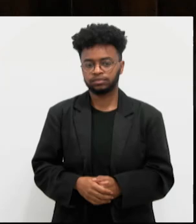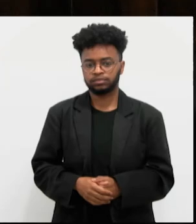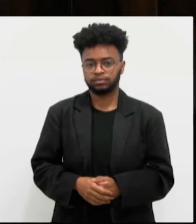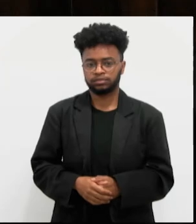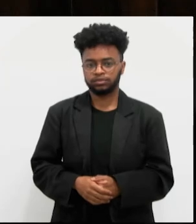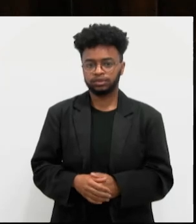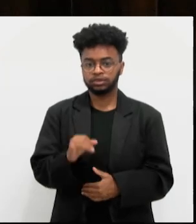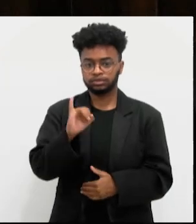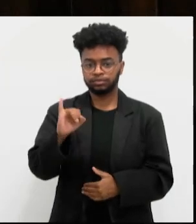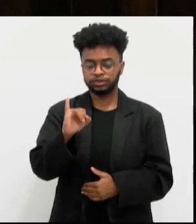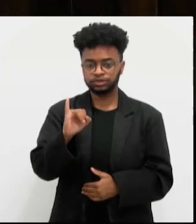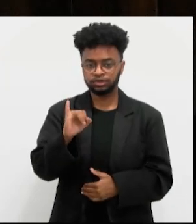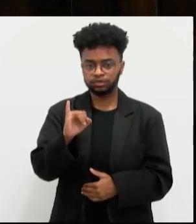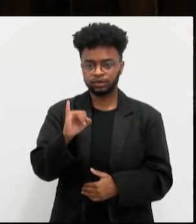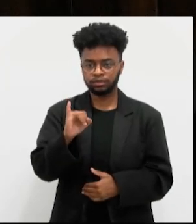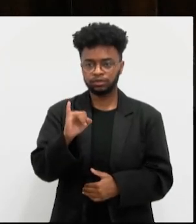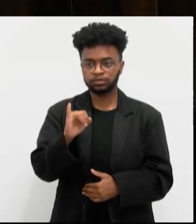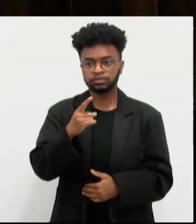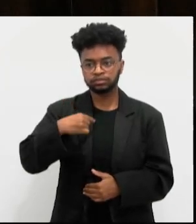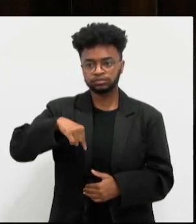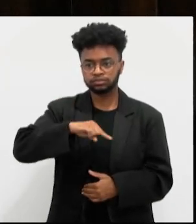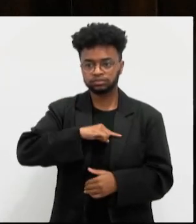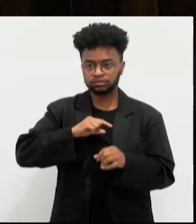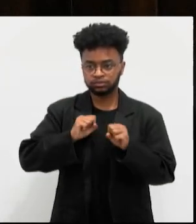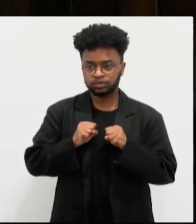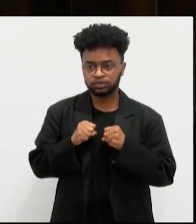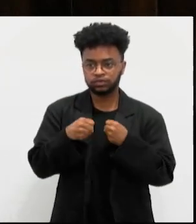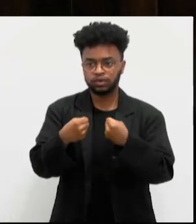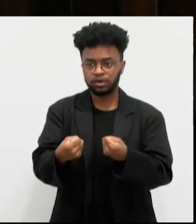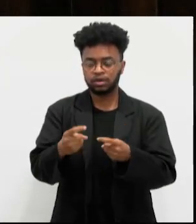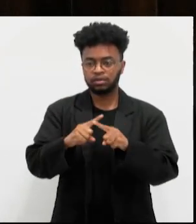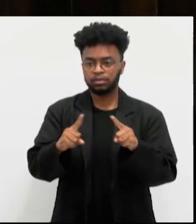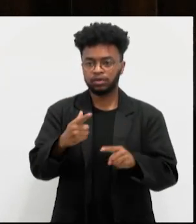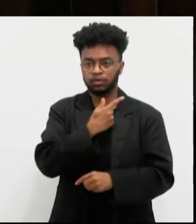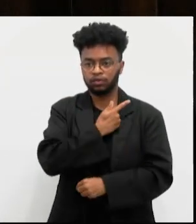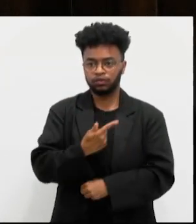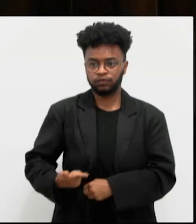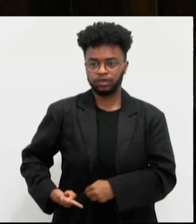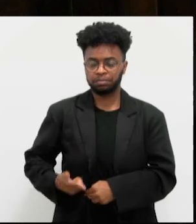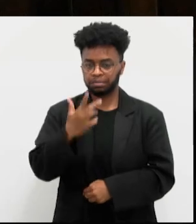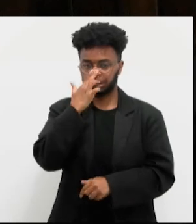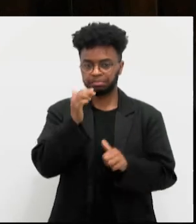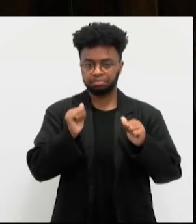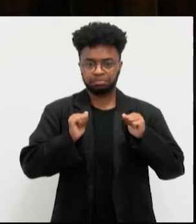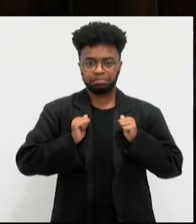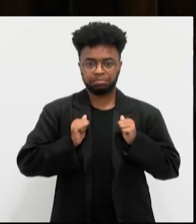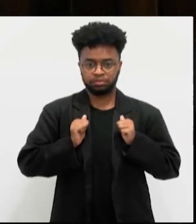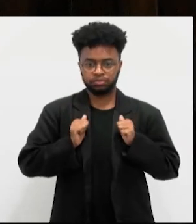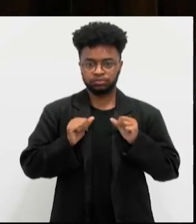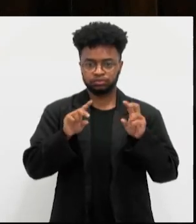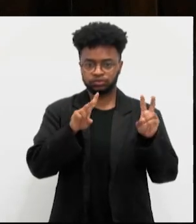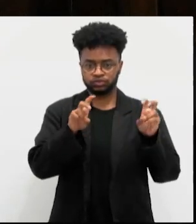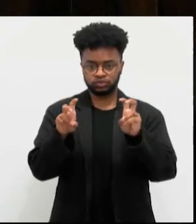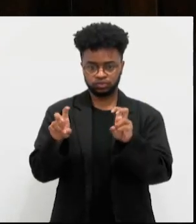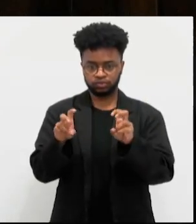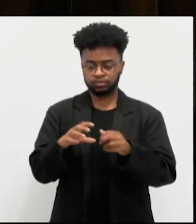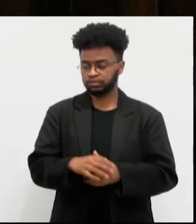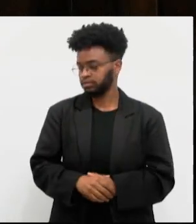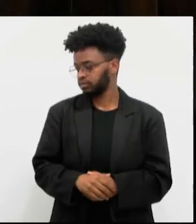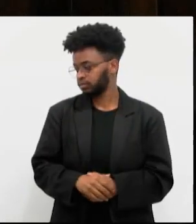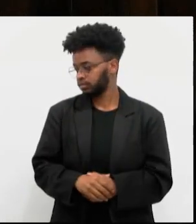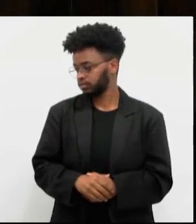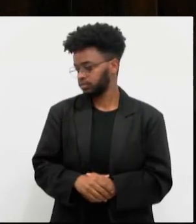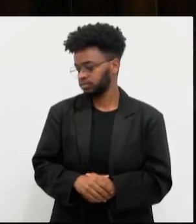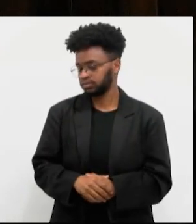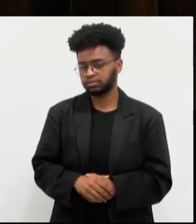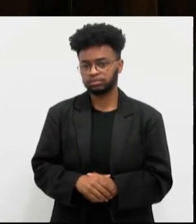mexa, o governo tem se quedado inerte em relação a essas questões. E uma questão